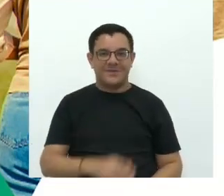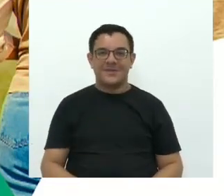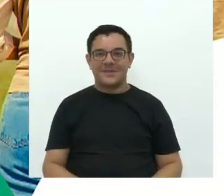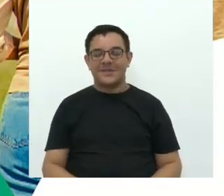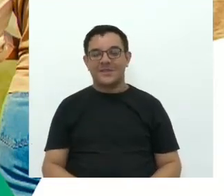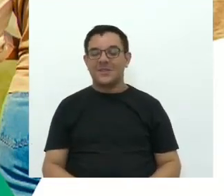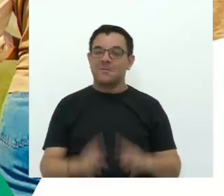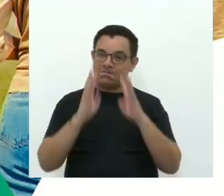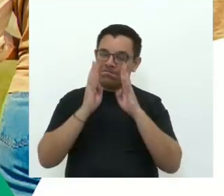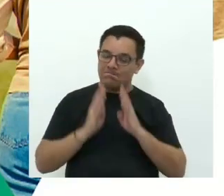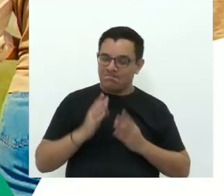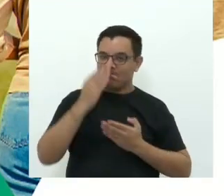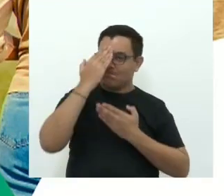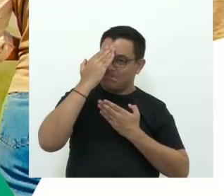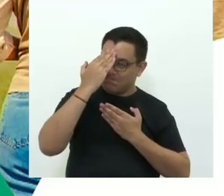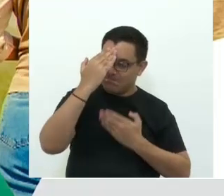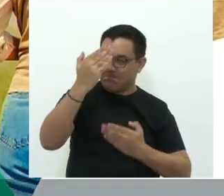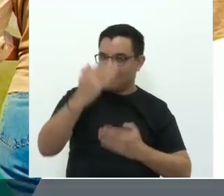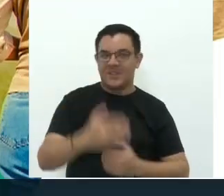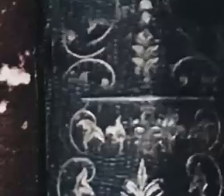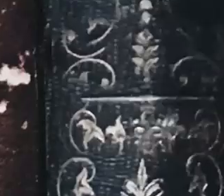pela atenção muito